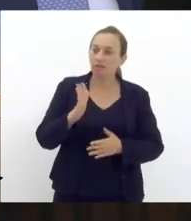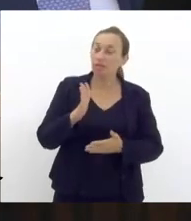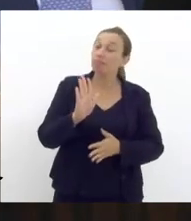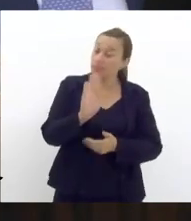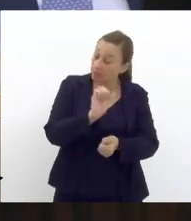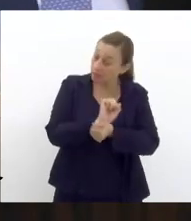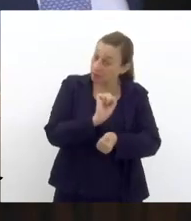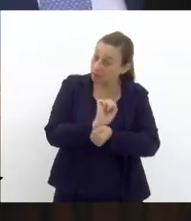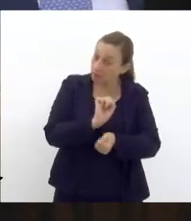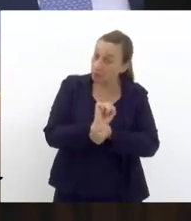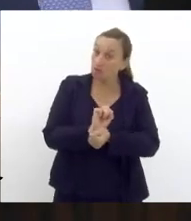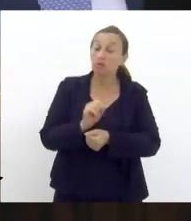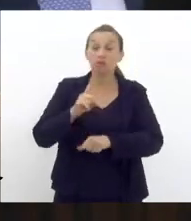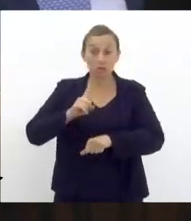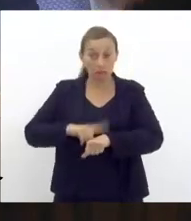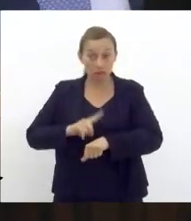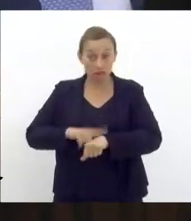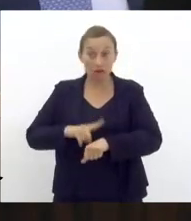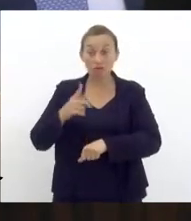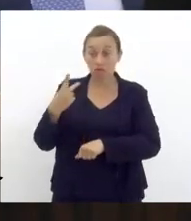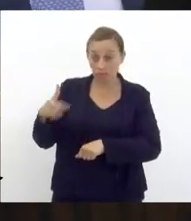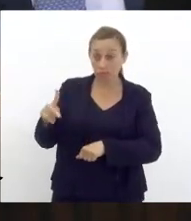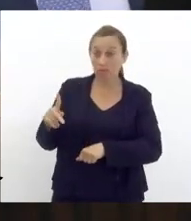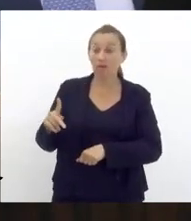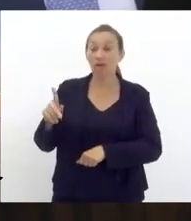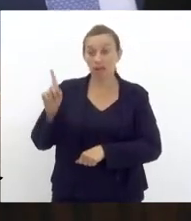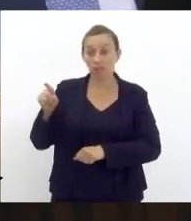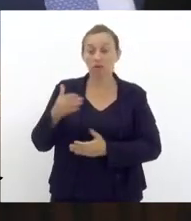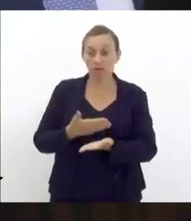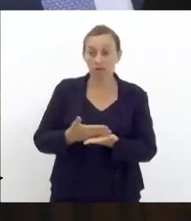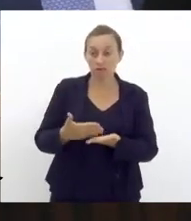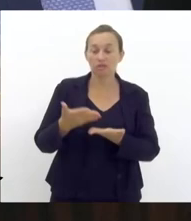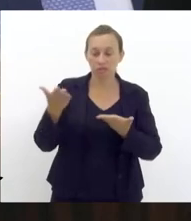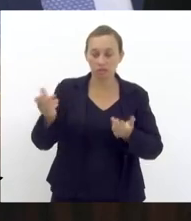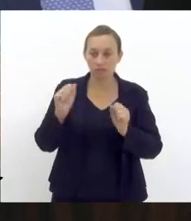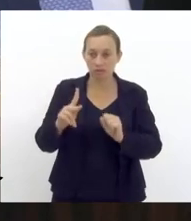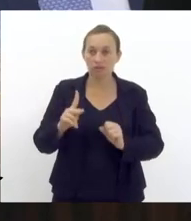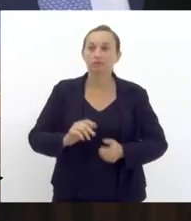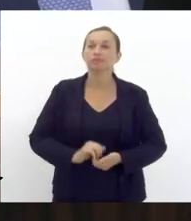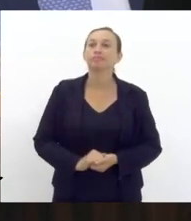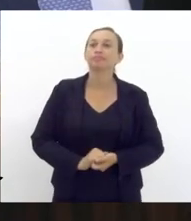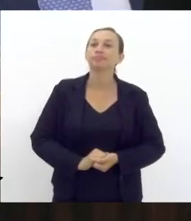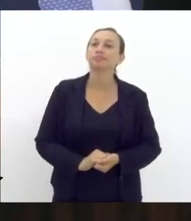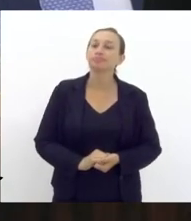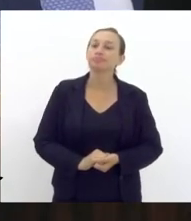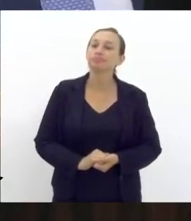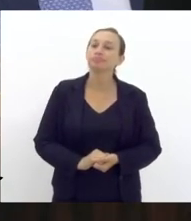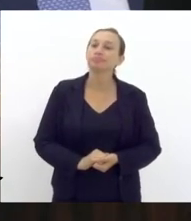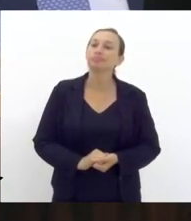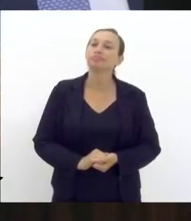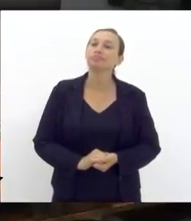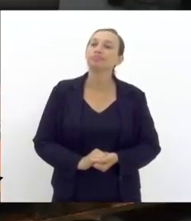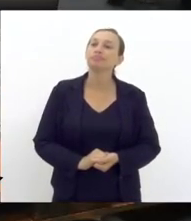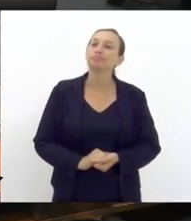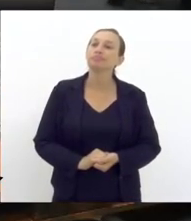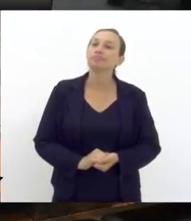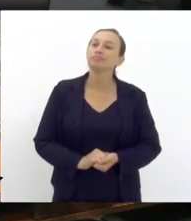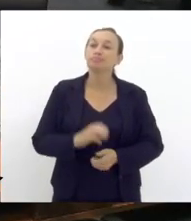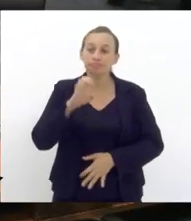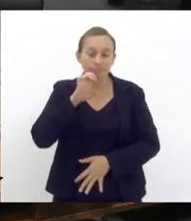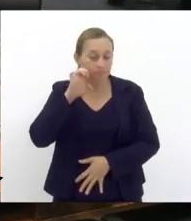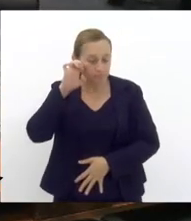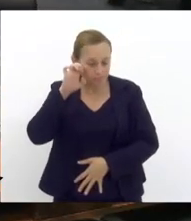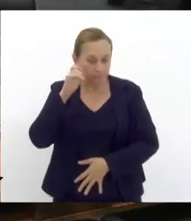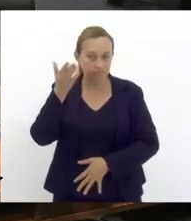proporcional que eu marcar o tempo dela ela pode dar acessar o Senhor por favor pode falar Érica